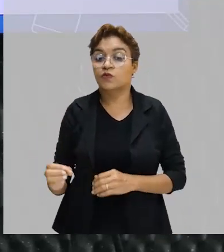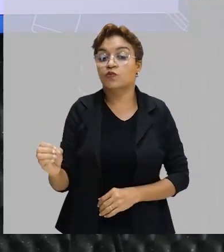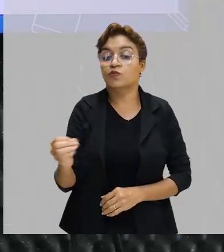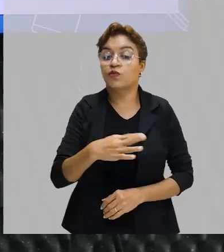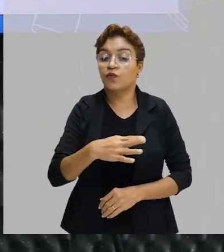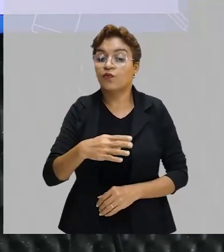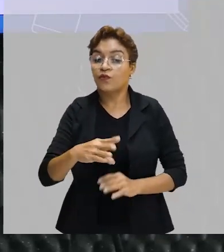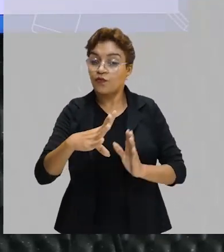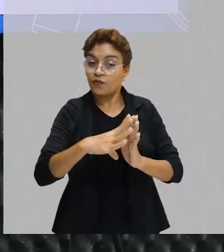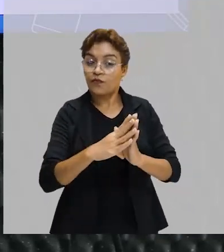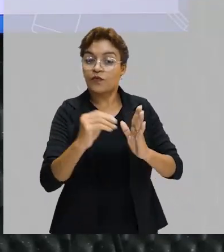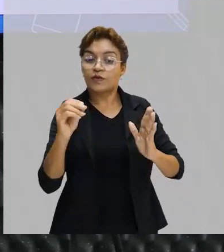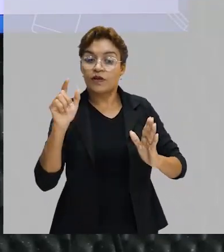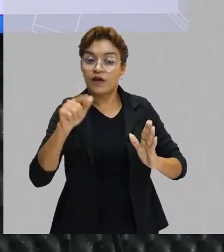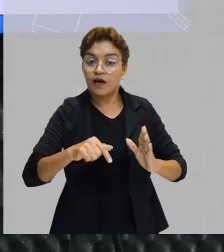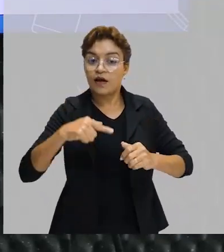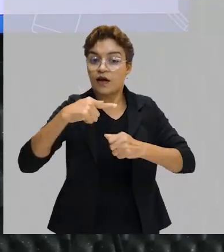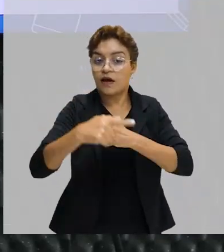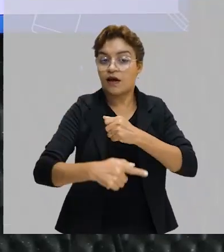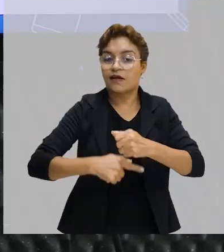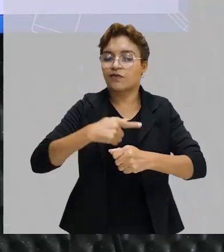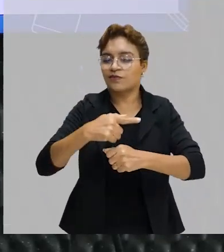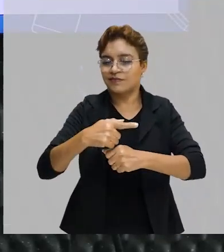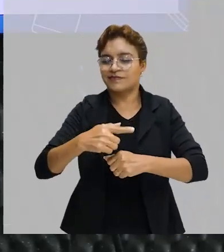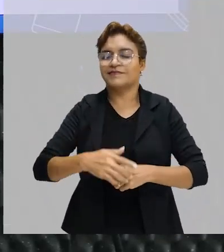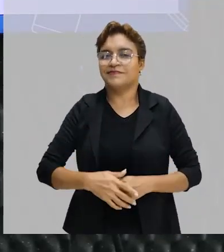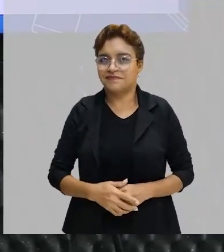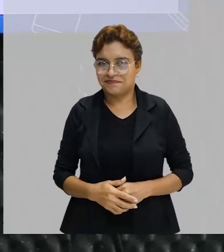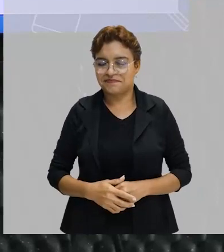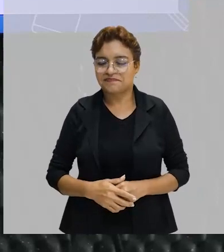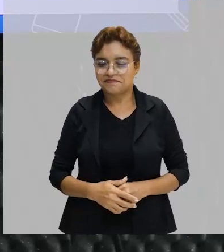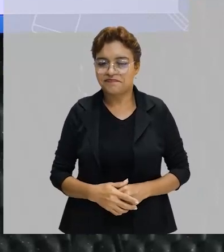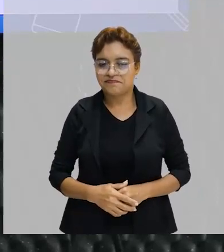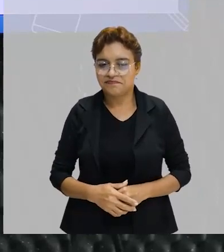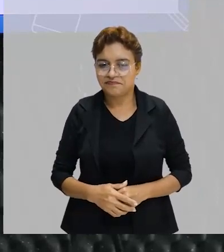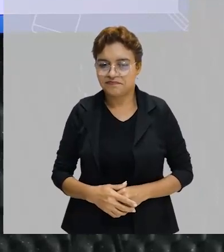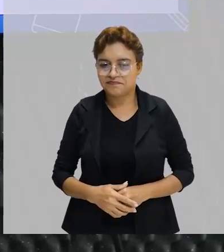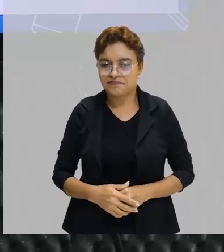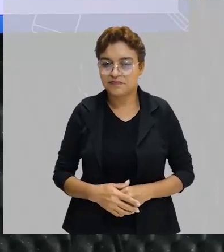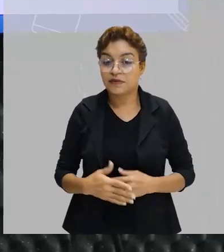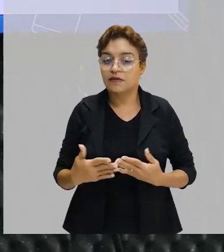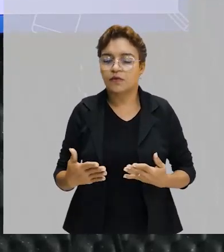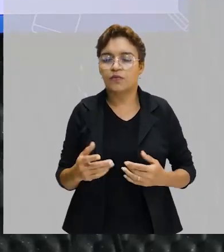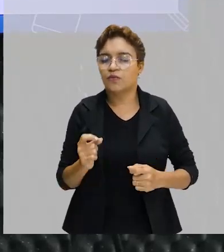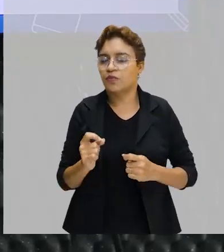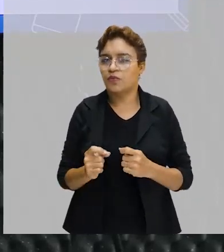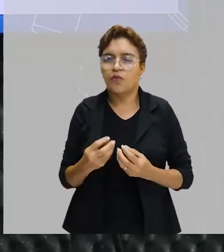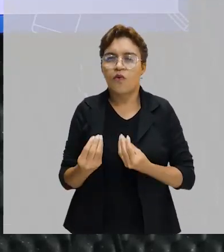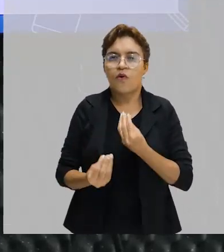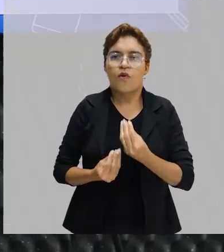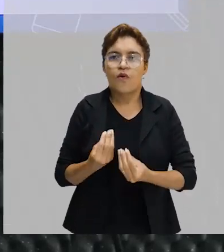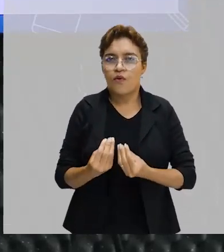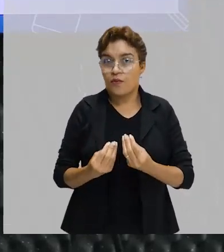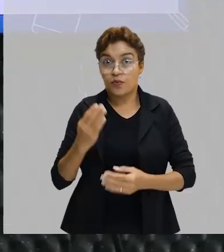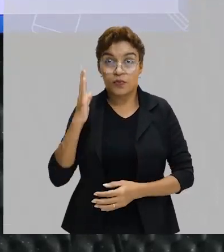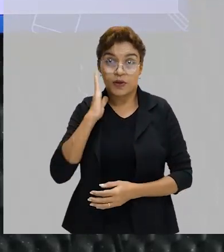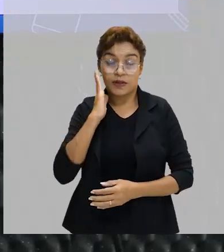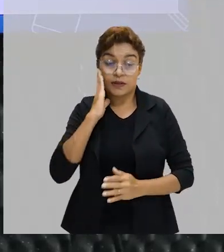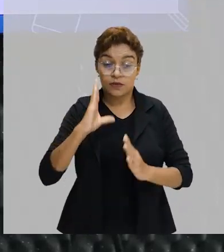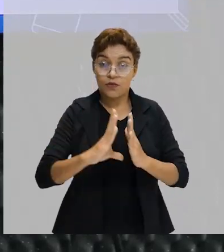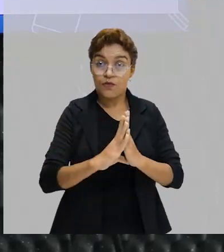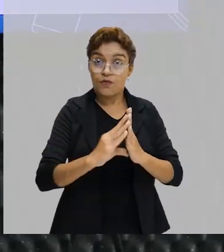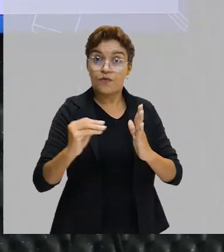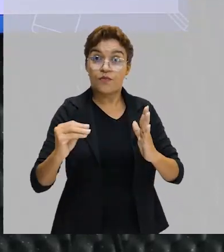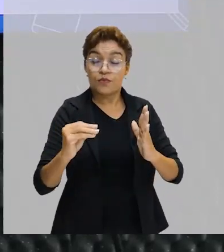modelo foi chamado de modelo atômico de Rutherford-Bohr. Para a concepção, para a compreensão desse modelo,